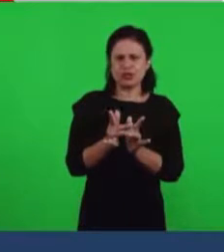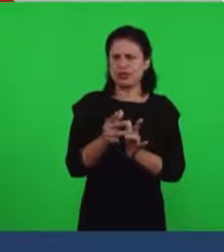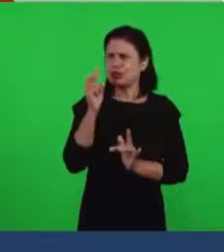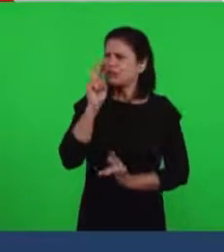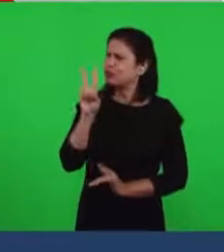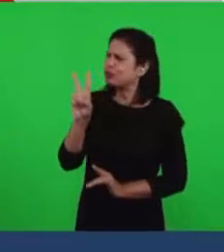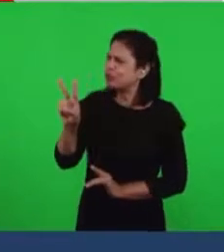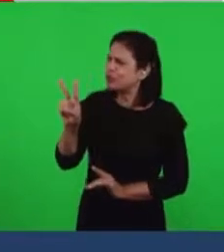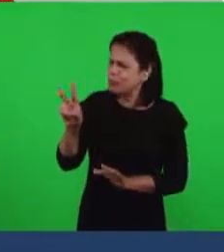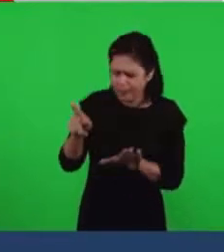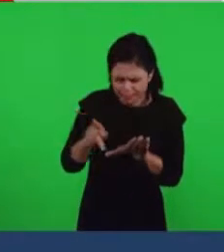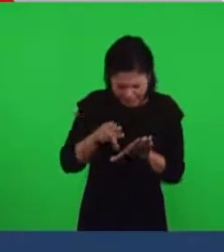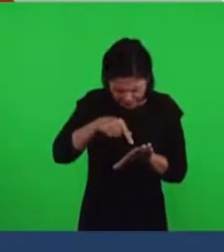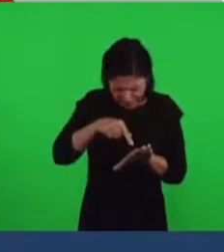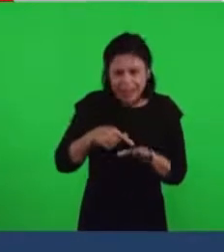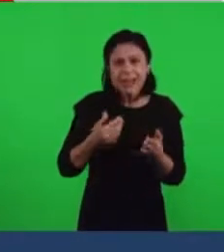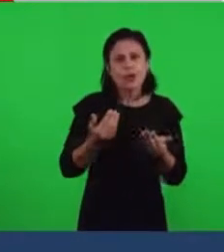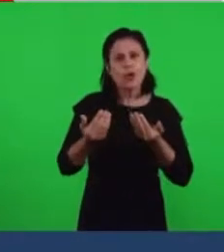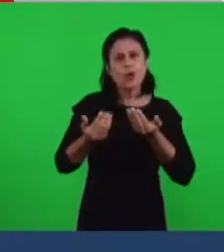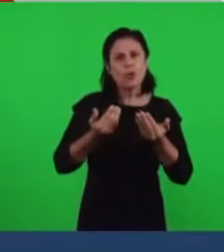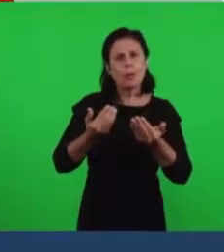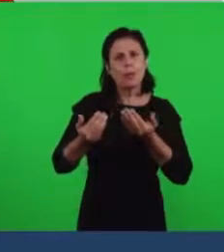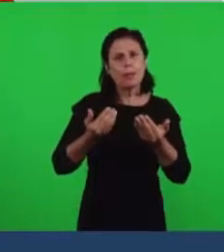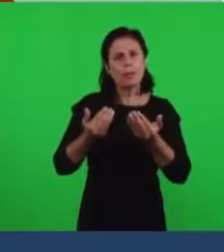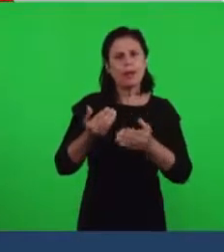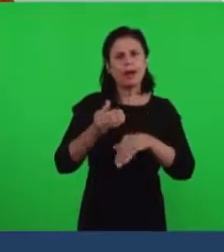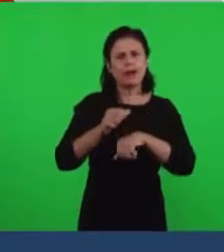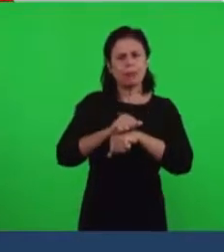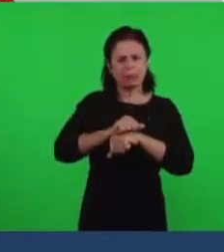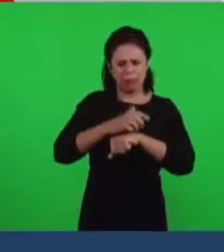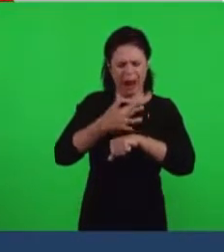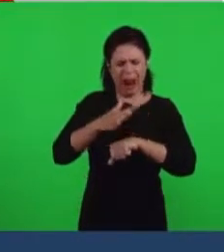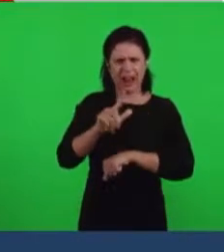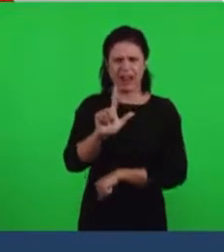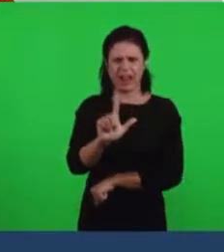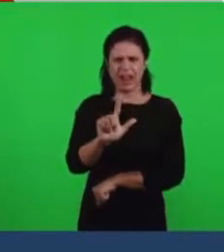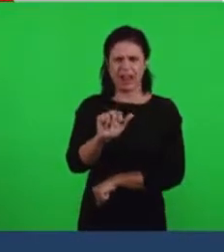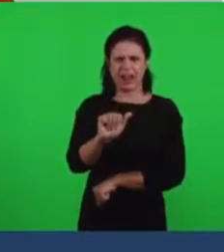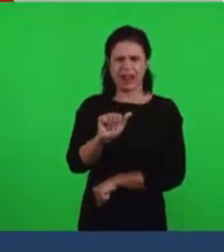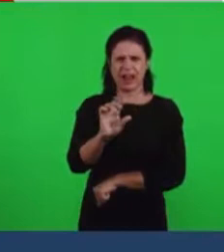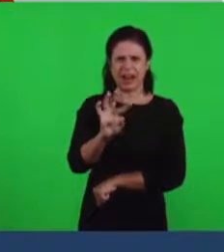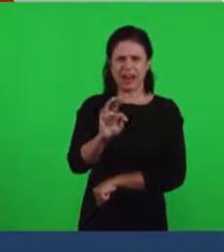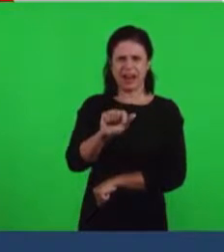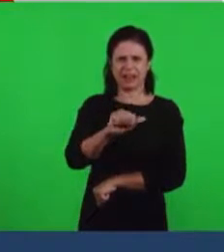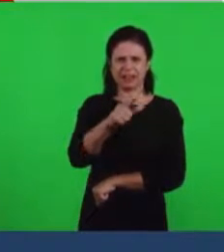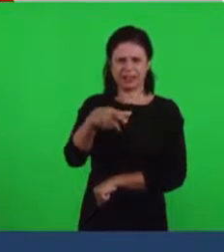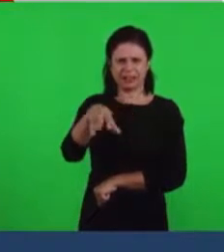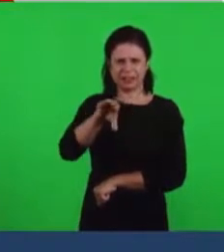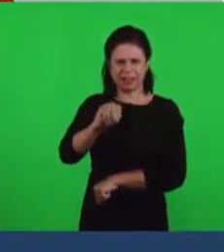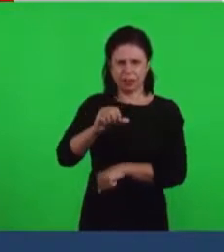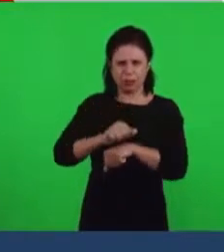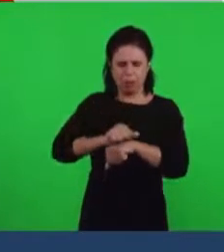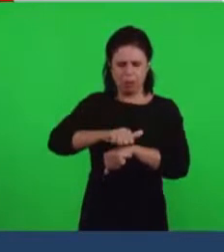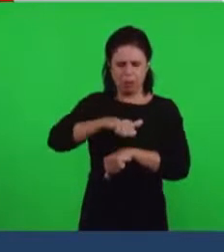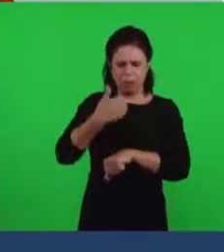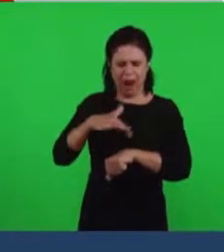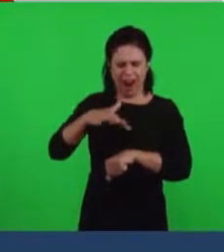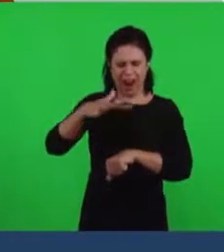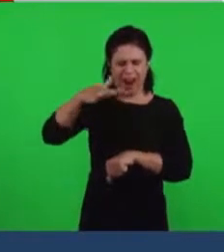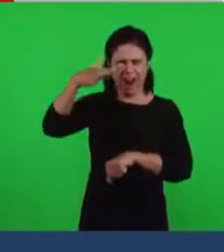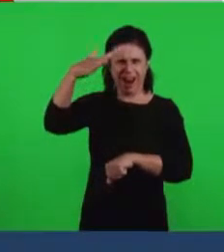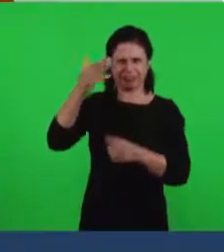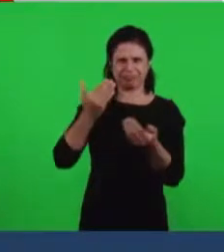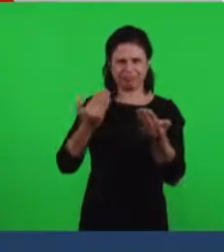pés e os descreve como semelhantes à la tão reluzente então verso 15 dias assim os seus pés